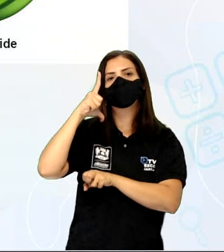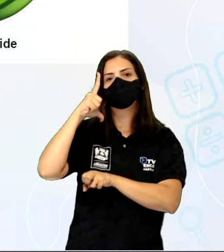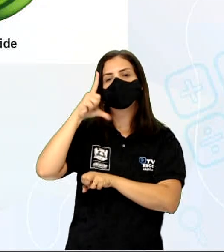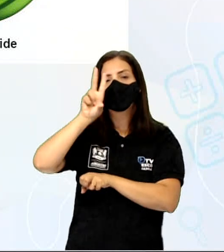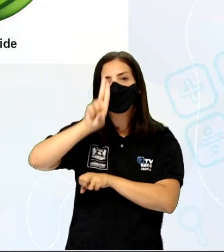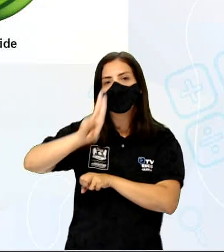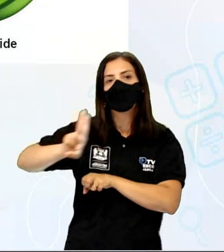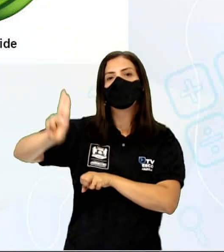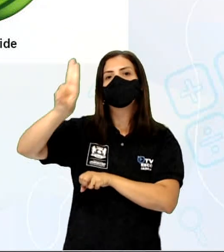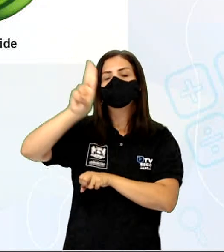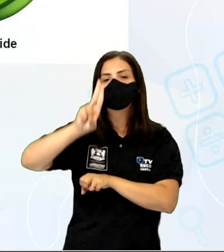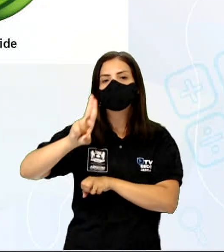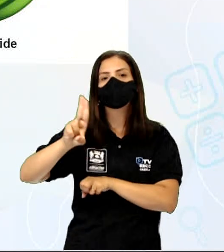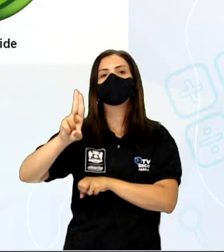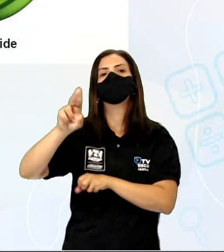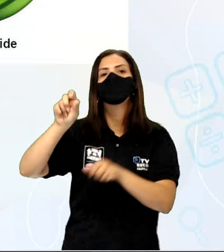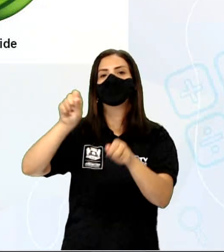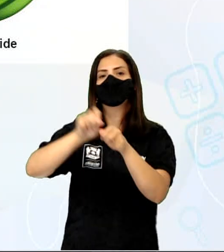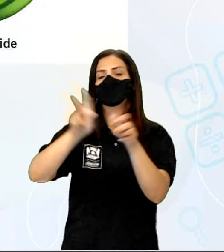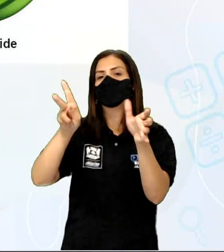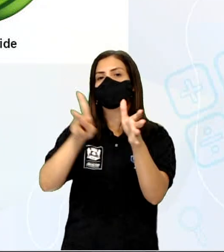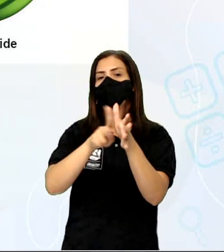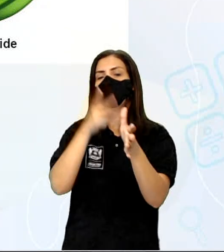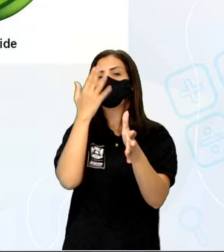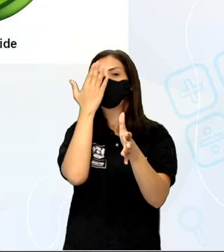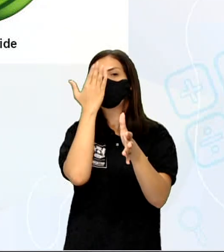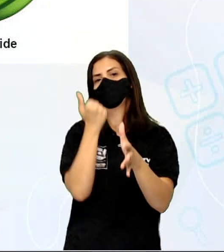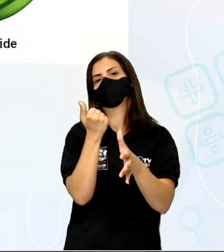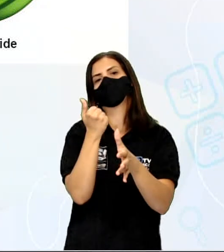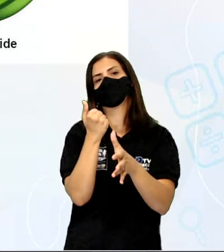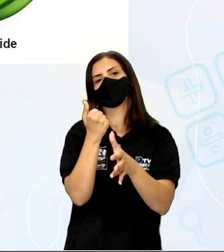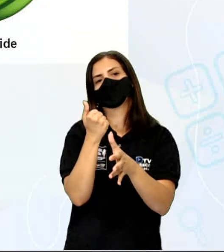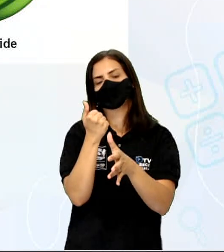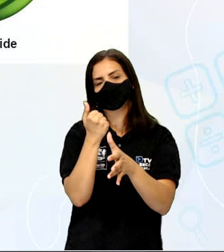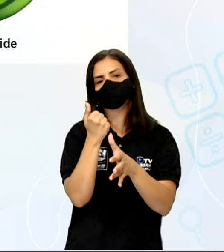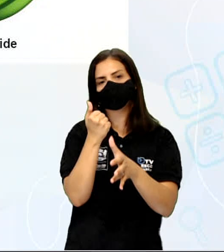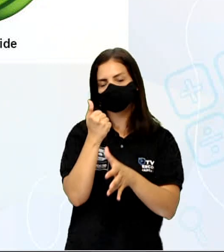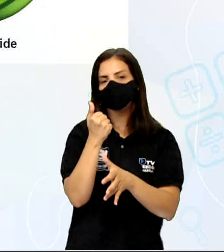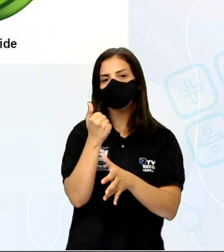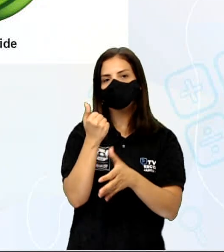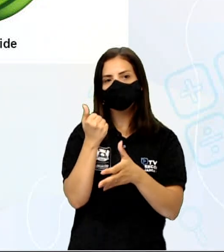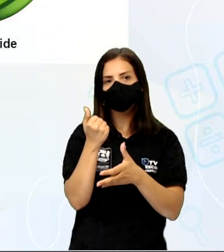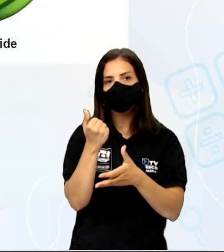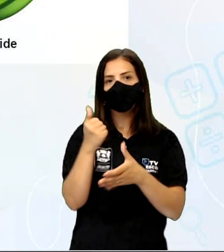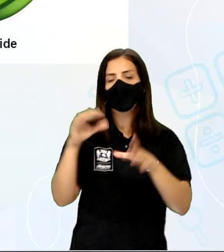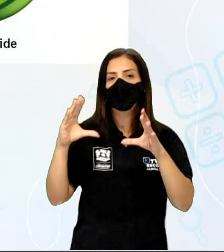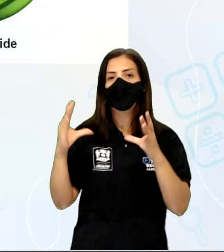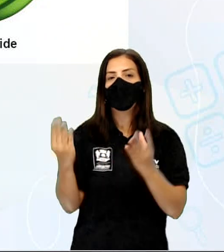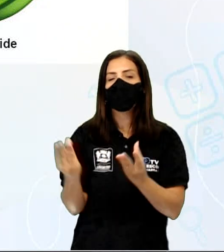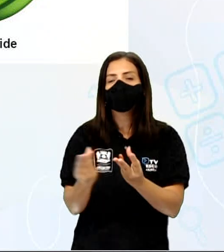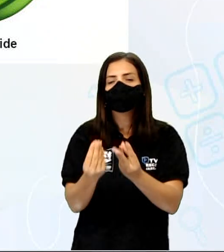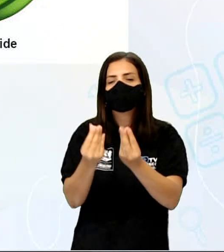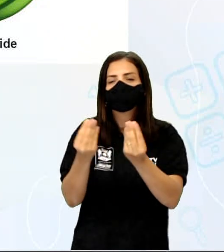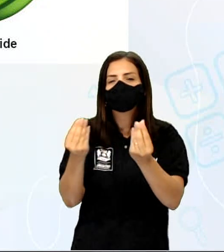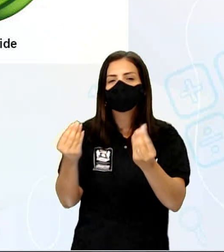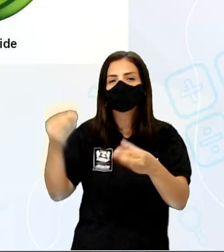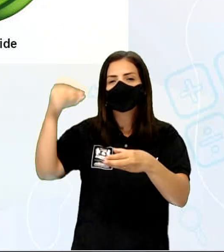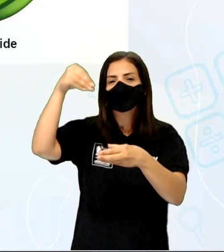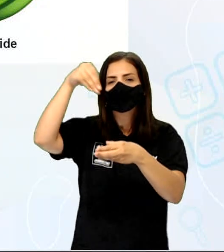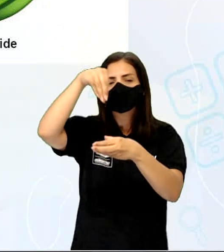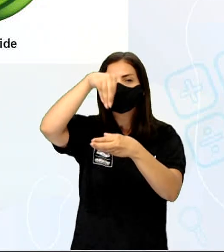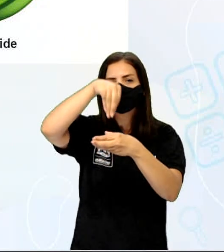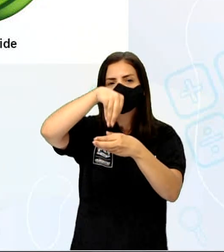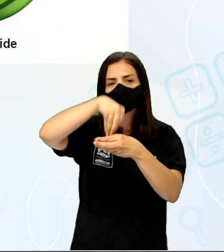orgânica, para a produção de alimento. Nos seres procariontes, essa clorofila está em pequenas estruturas